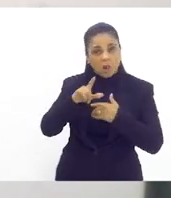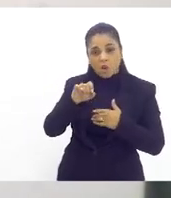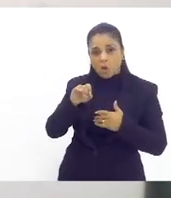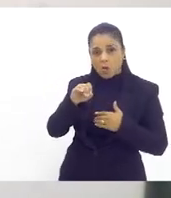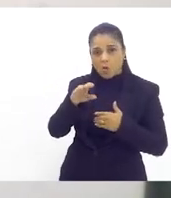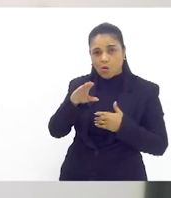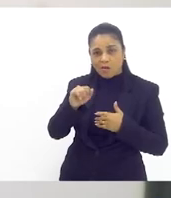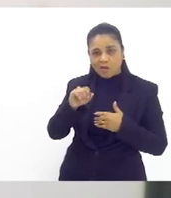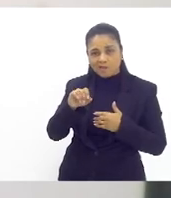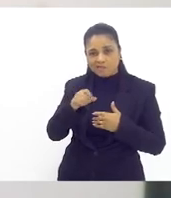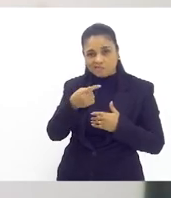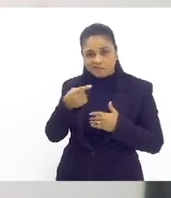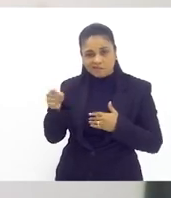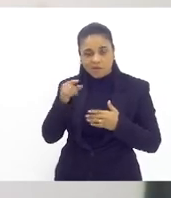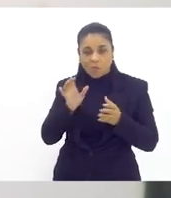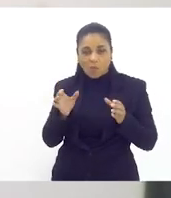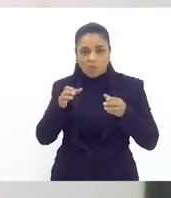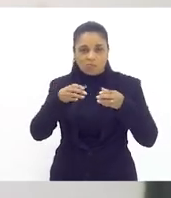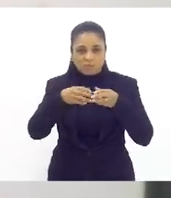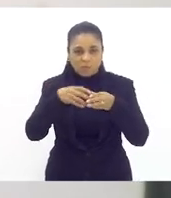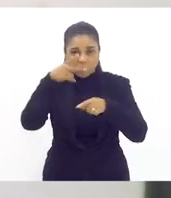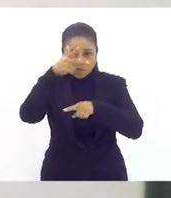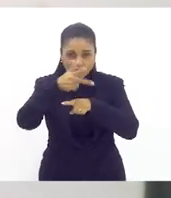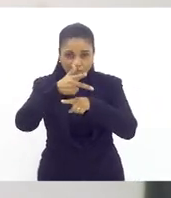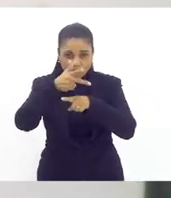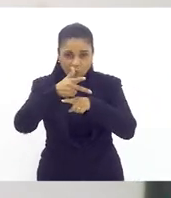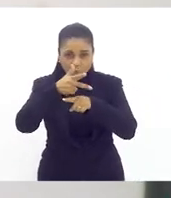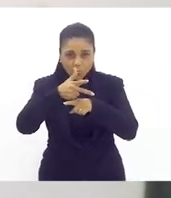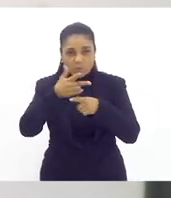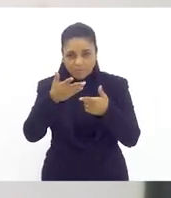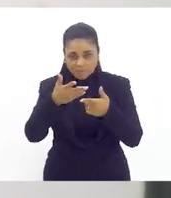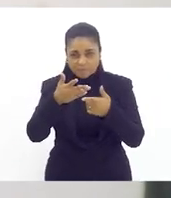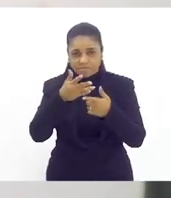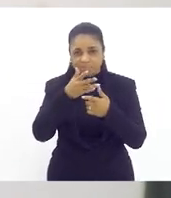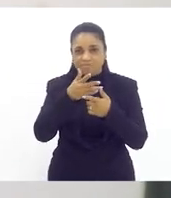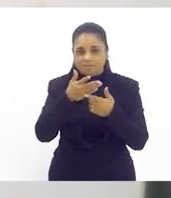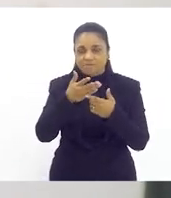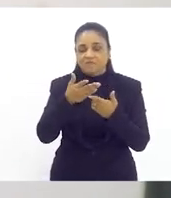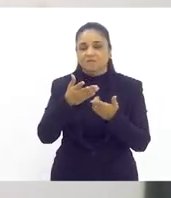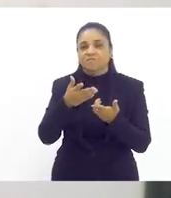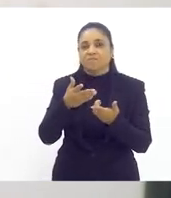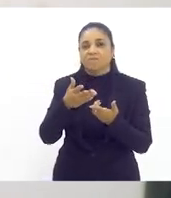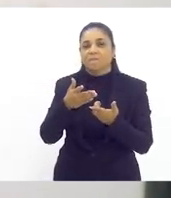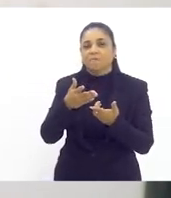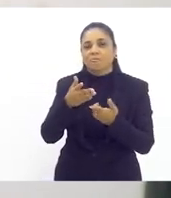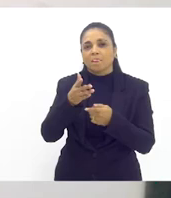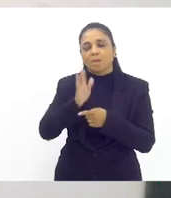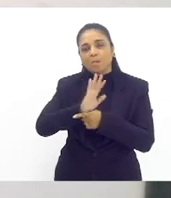do áudio visual entende por exemplo com comissões fêmicas que é o filme comiche